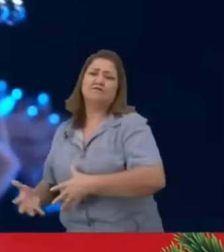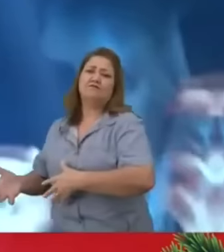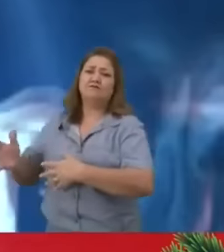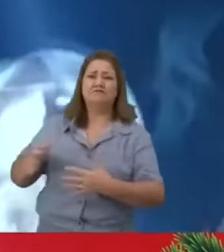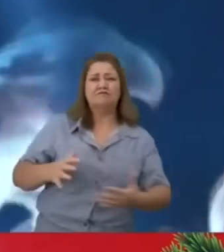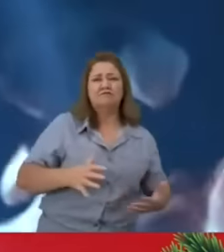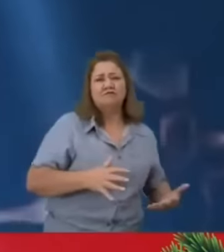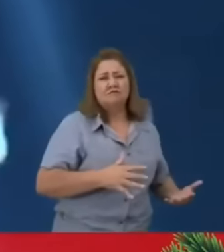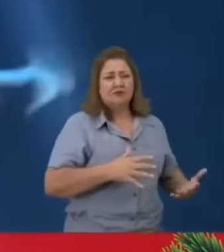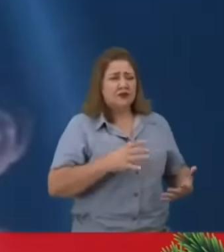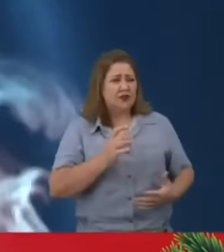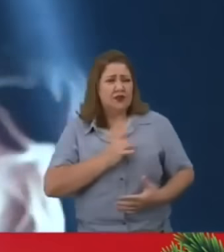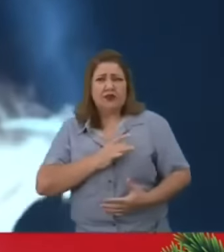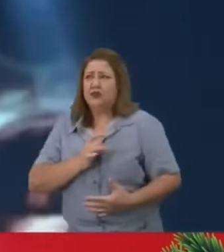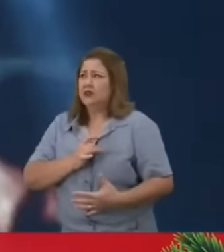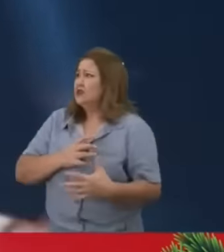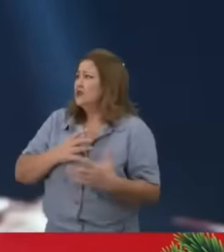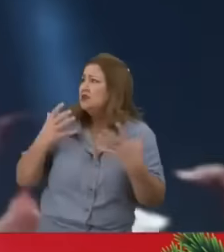Chega a dar medo,